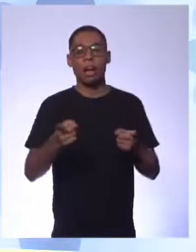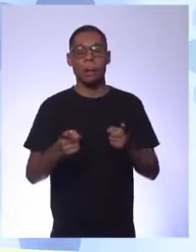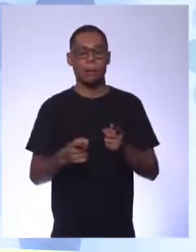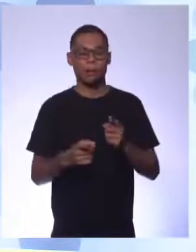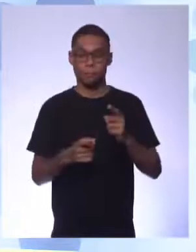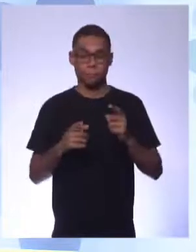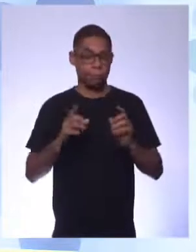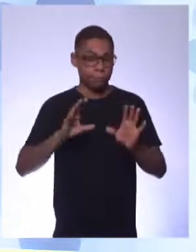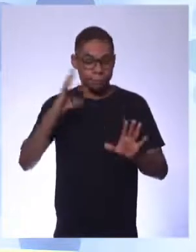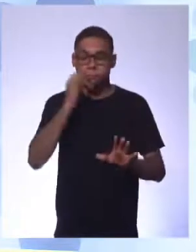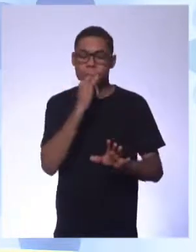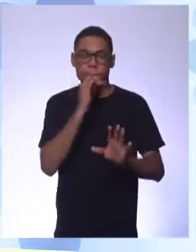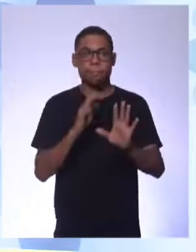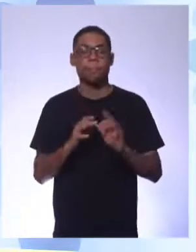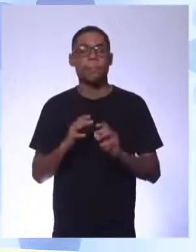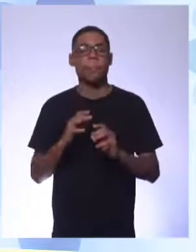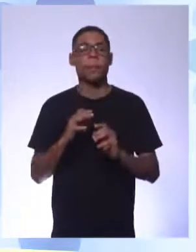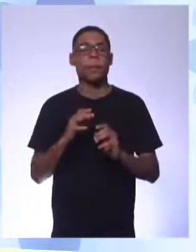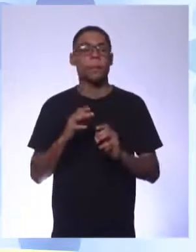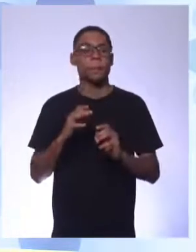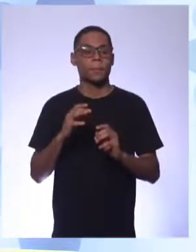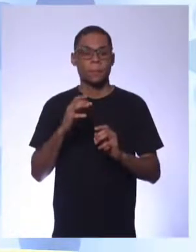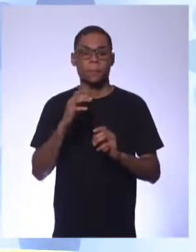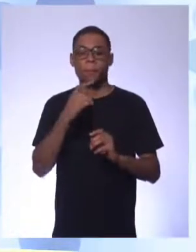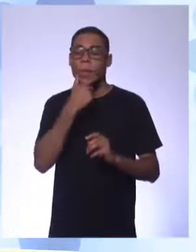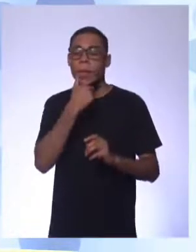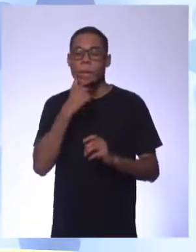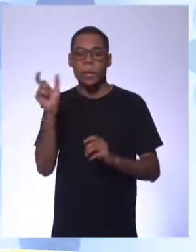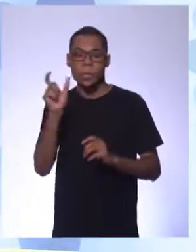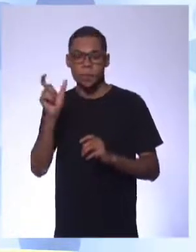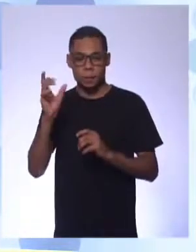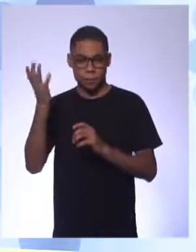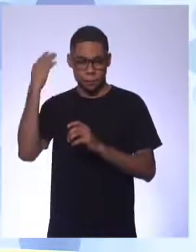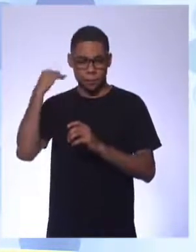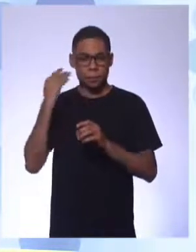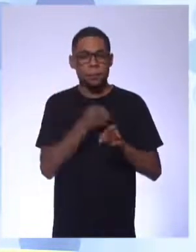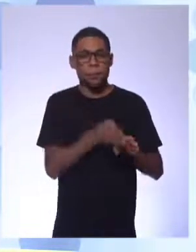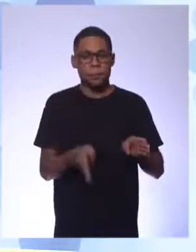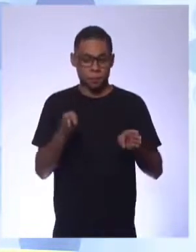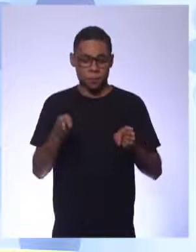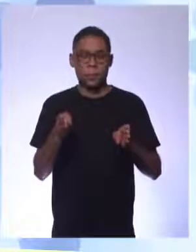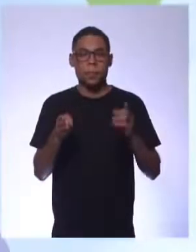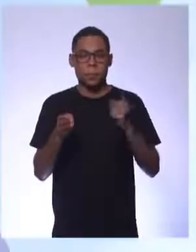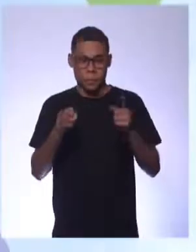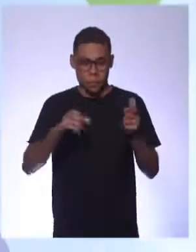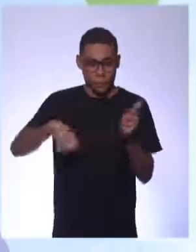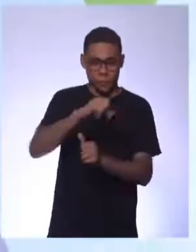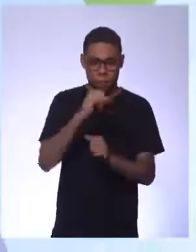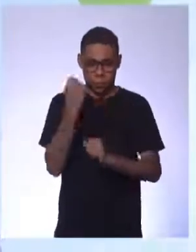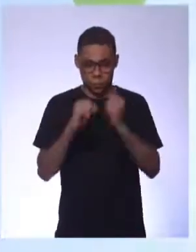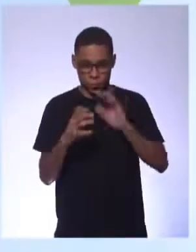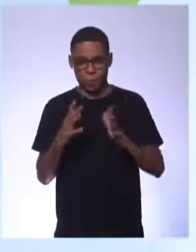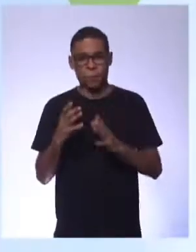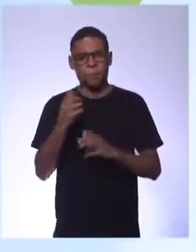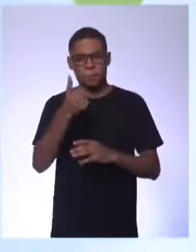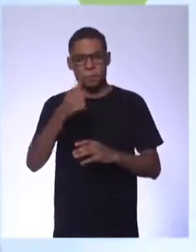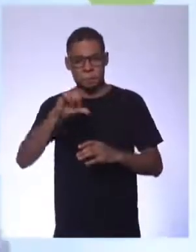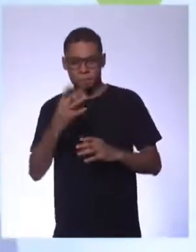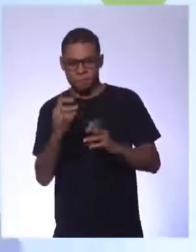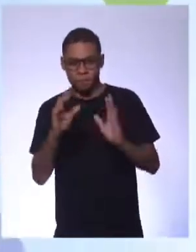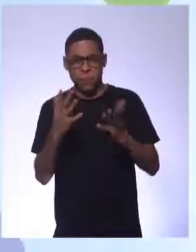coisa que acontece. Na Inglaterra vitoriana, no período da primeira Revolução Industrial, as crianças